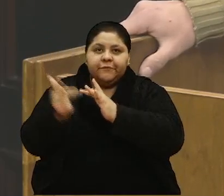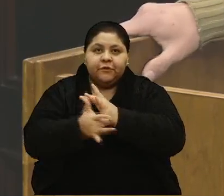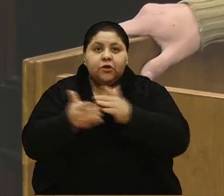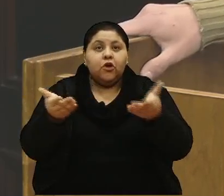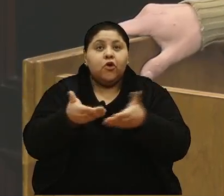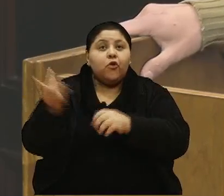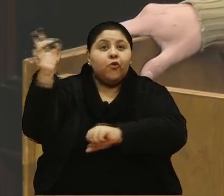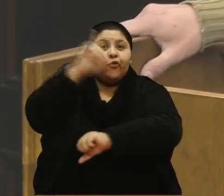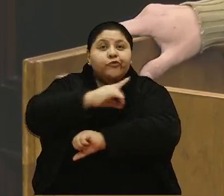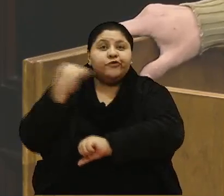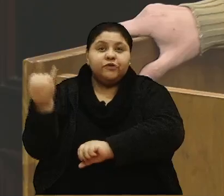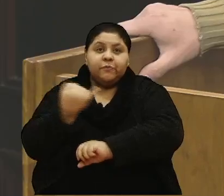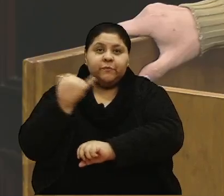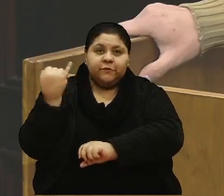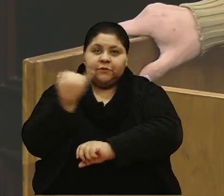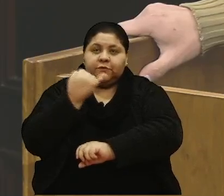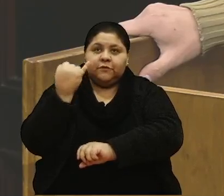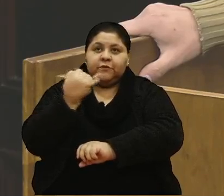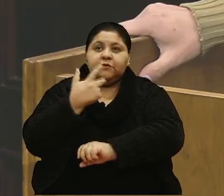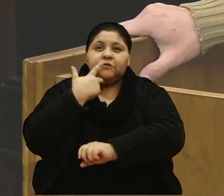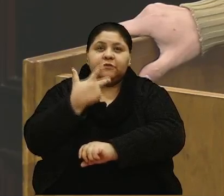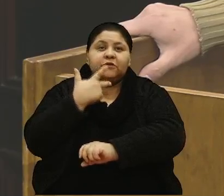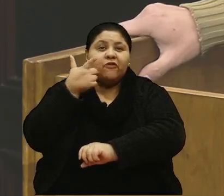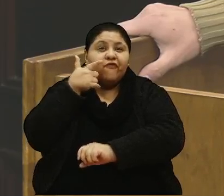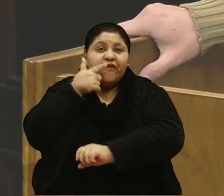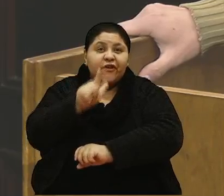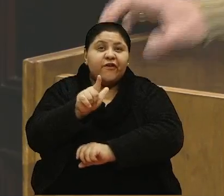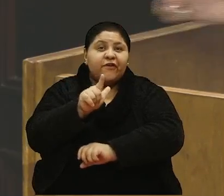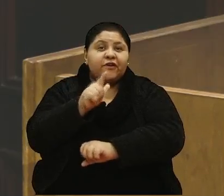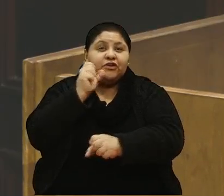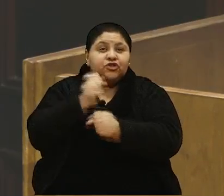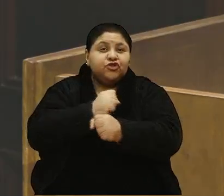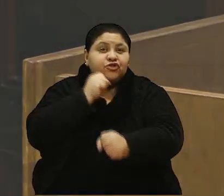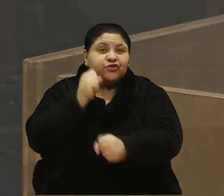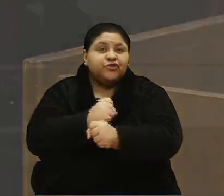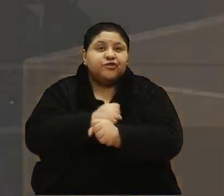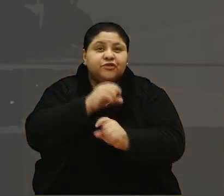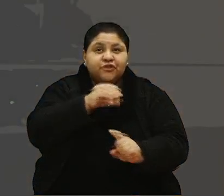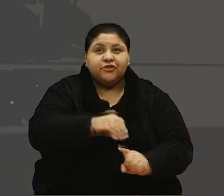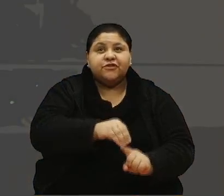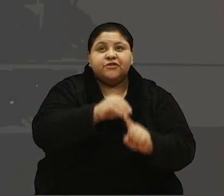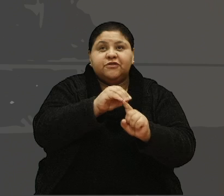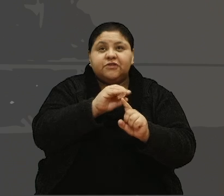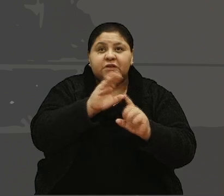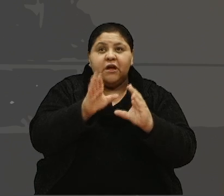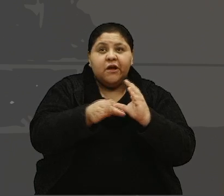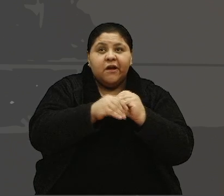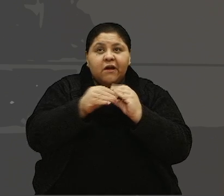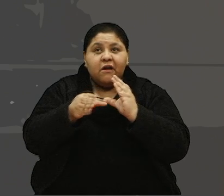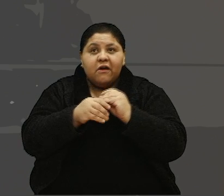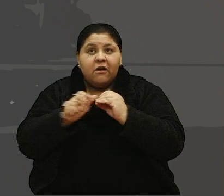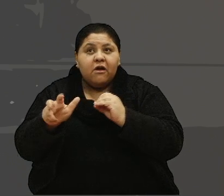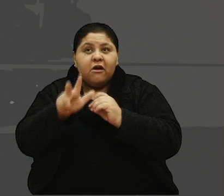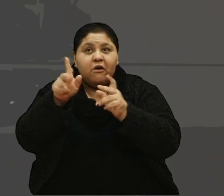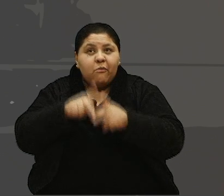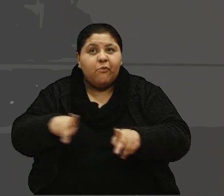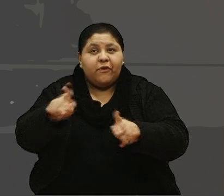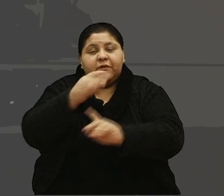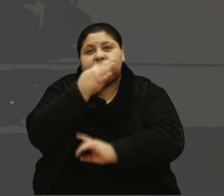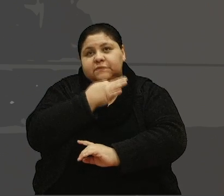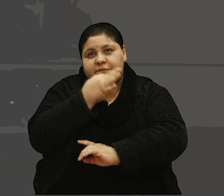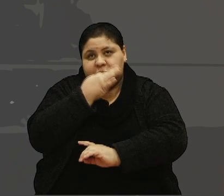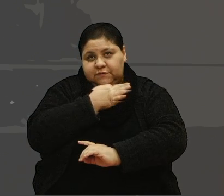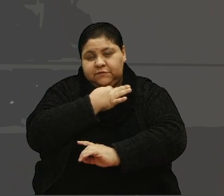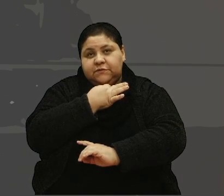dia muito importante, pois venho falar de conquistas, de obras, principalmente que agrega valores à população caxiense,